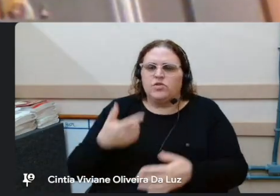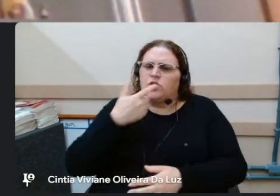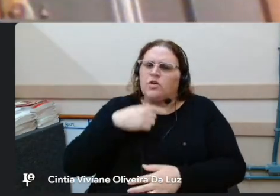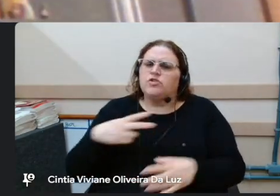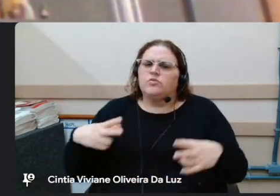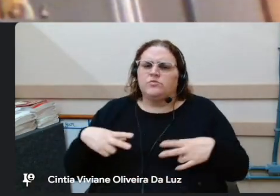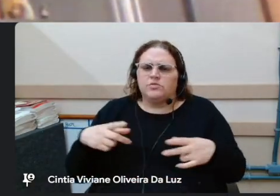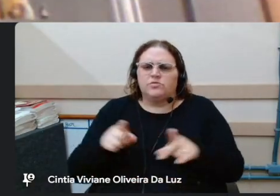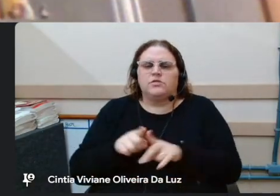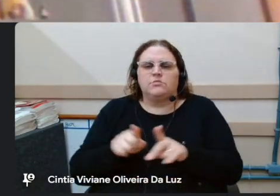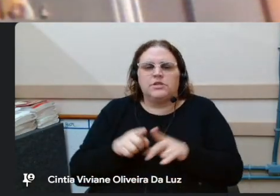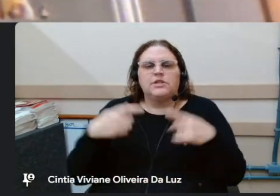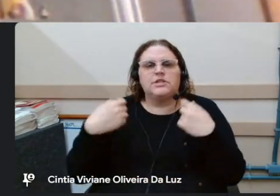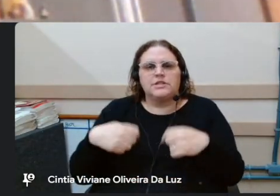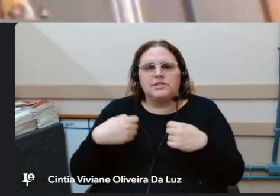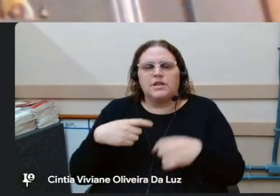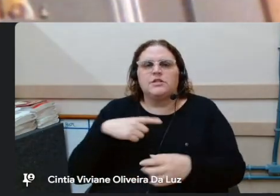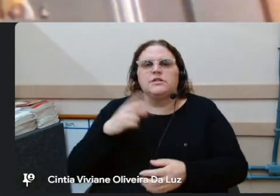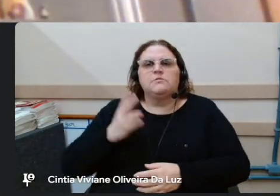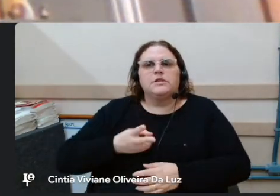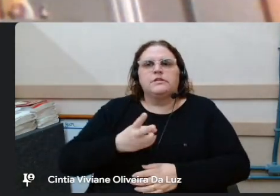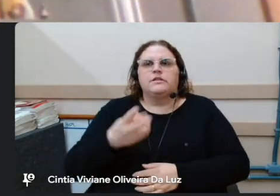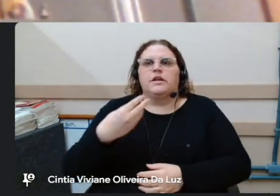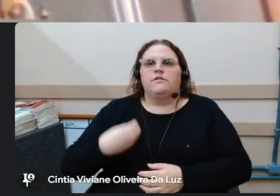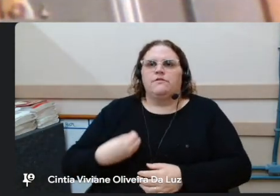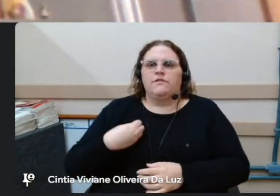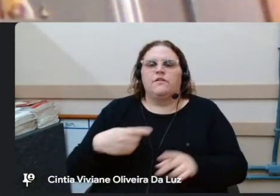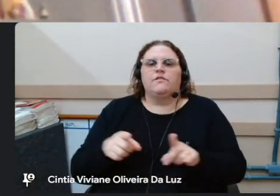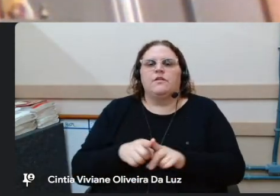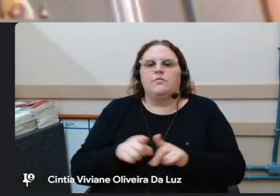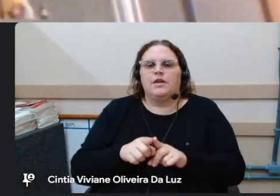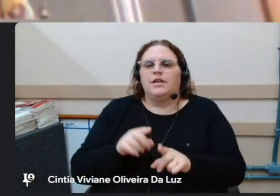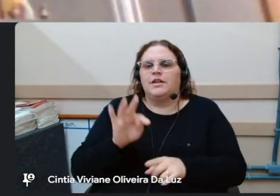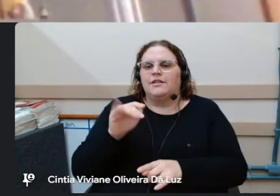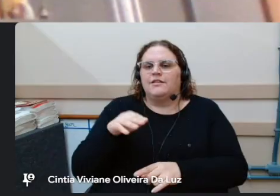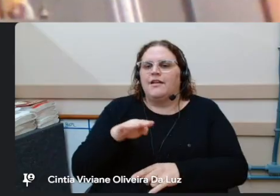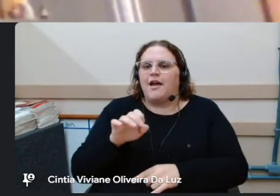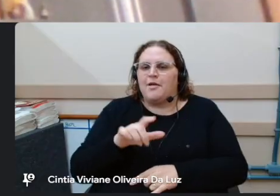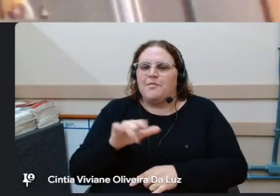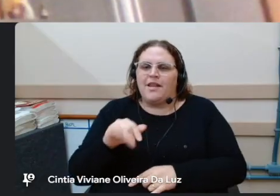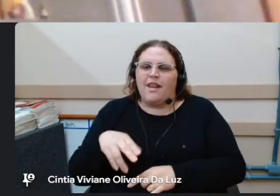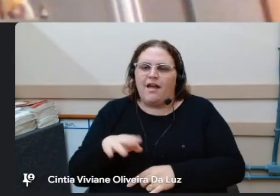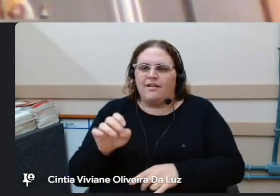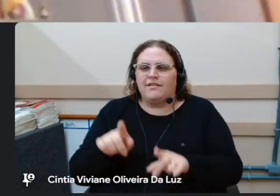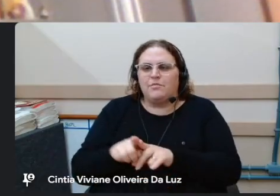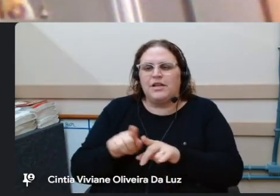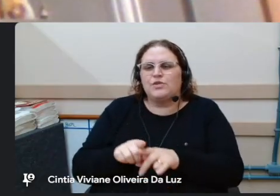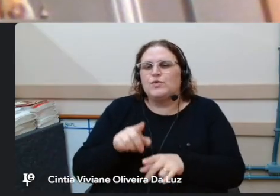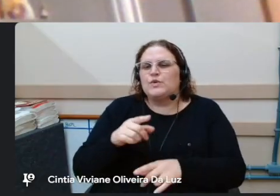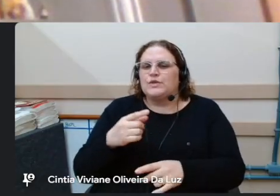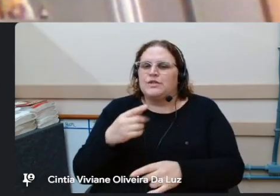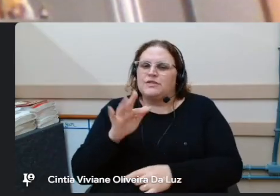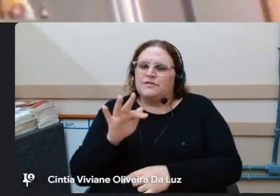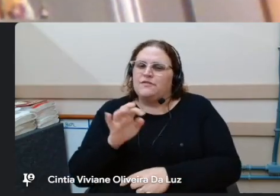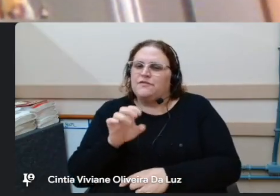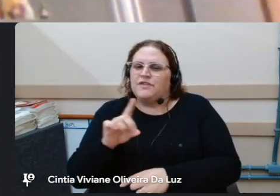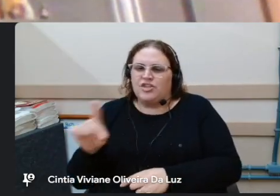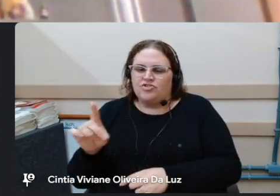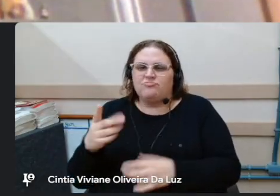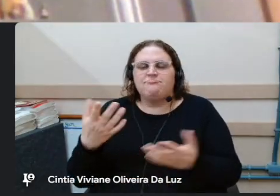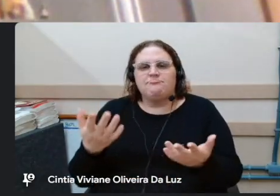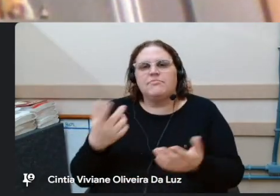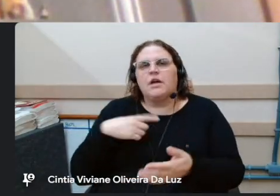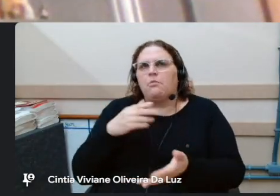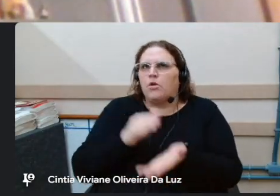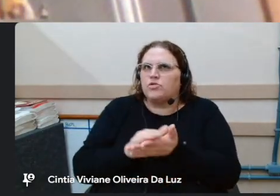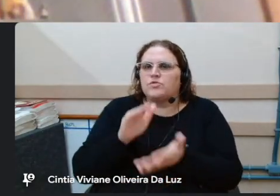gente tava vendo e que eu acho que é muito par particular do da necessidade de se manter vivo na timeline e nos feeds né que é a